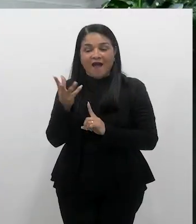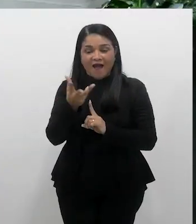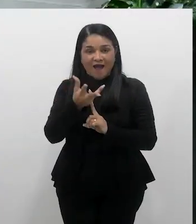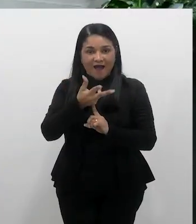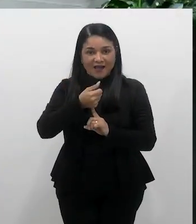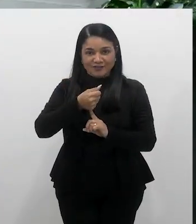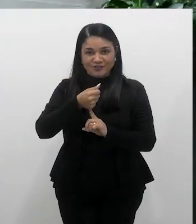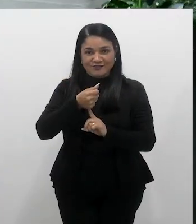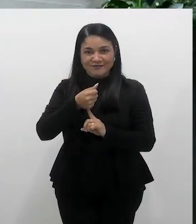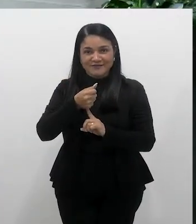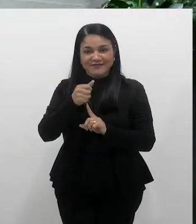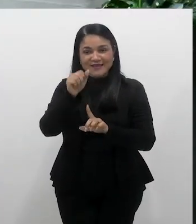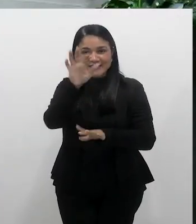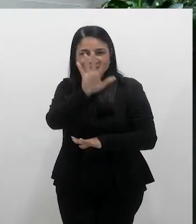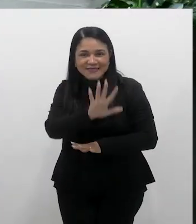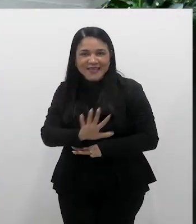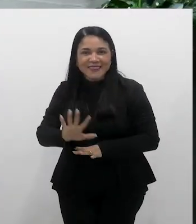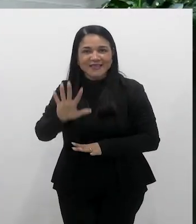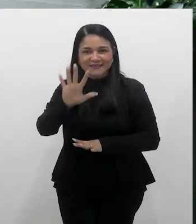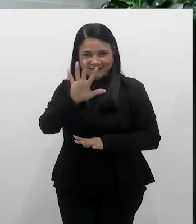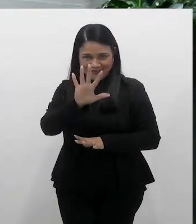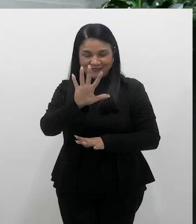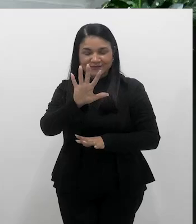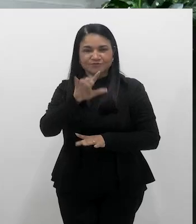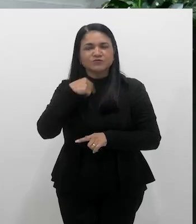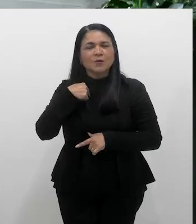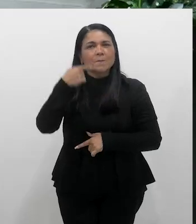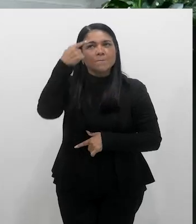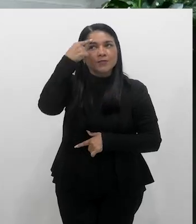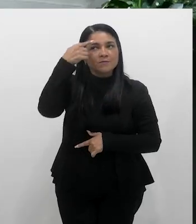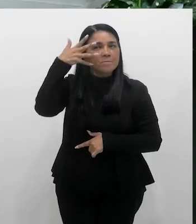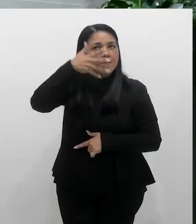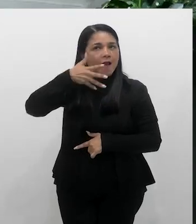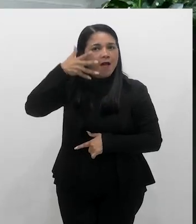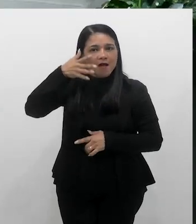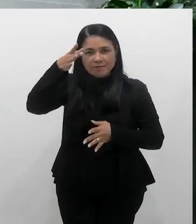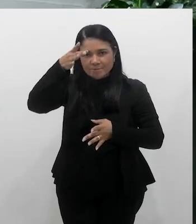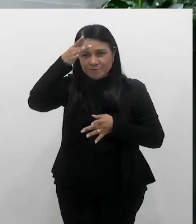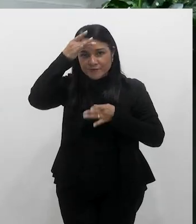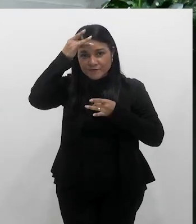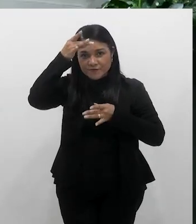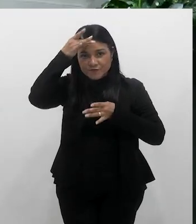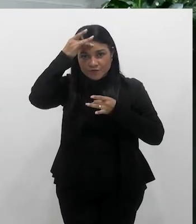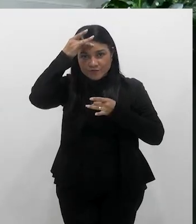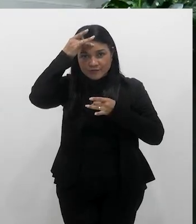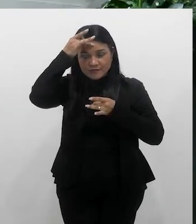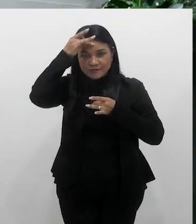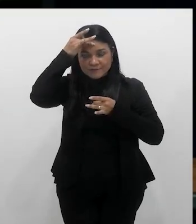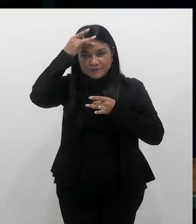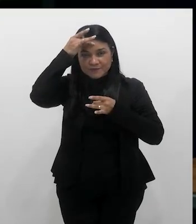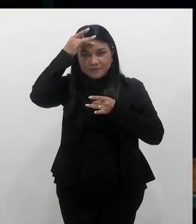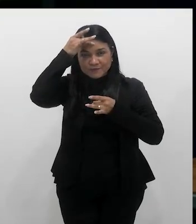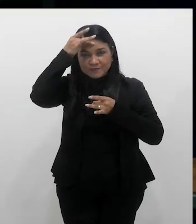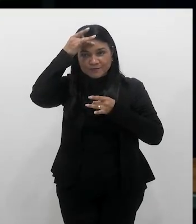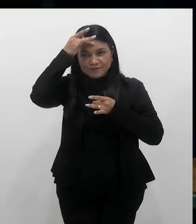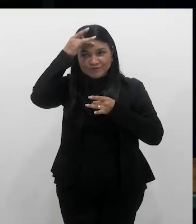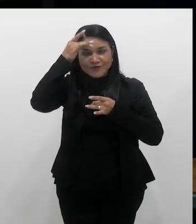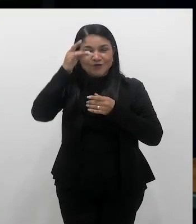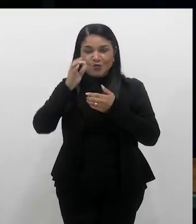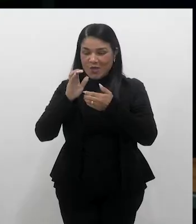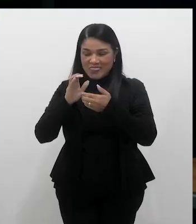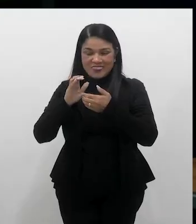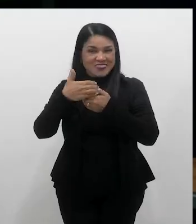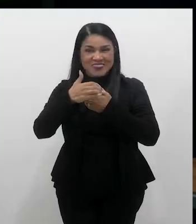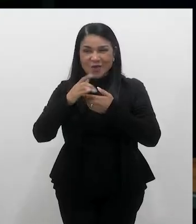acho que é interessante pensar que, quando a gente fala das palestras performances especificamente, quer dizer, esse não foi um termo que a